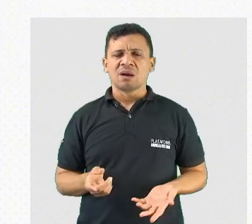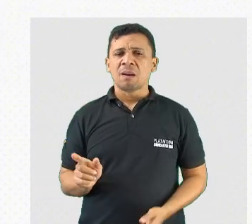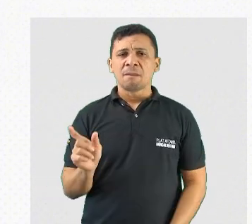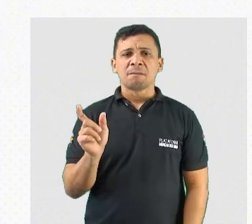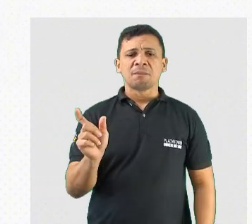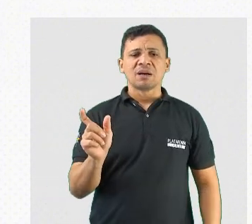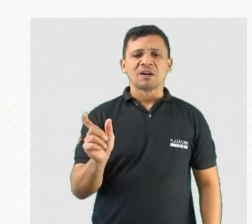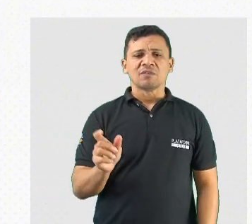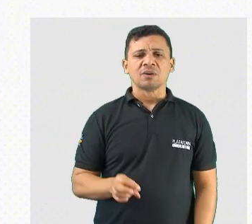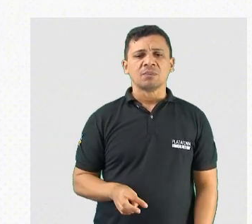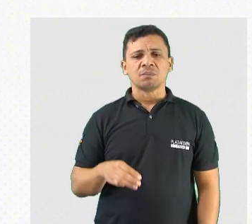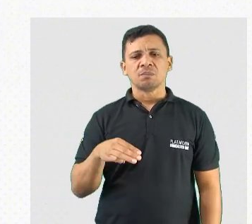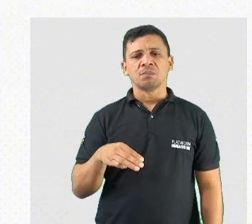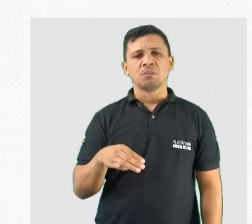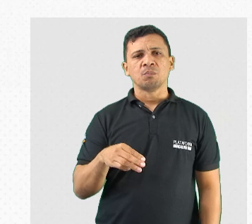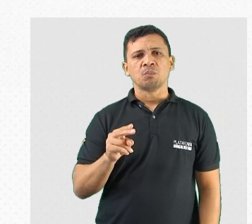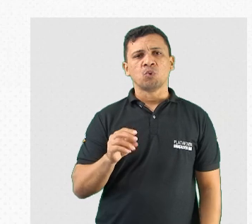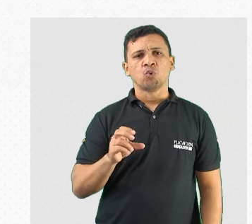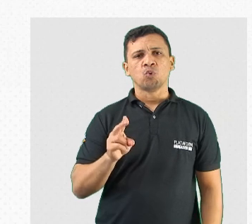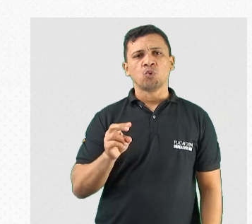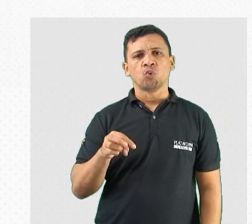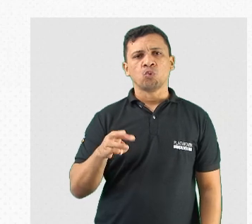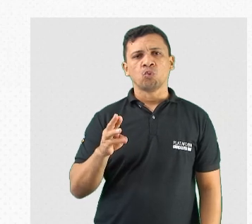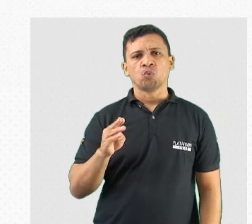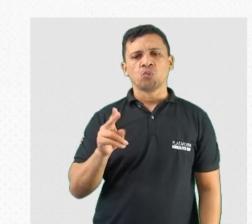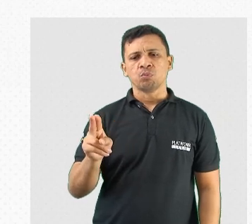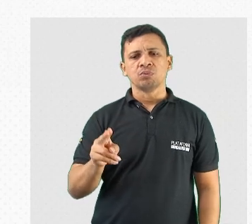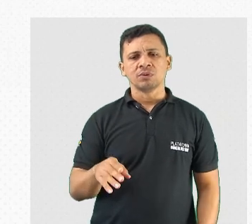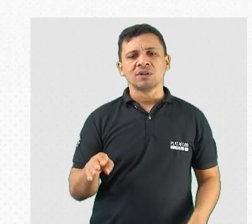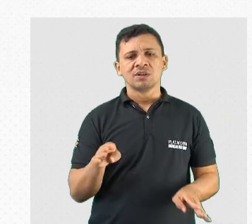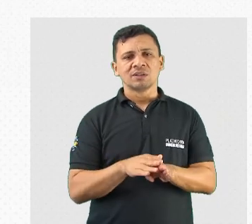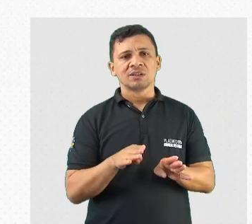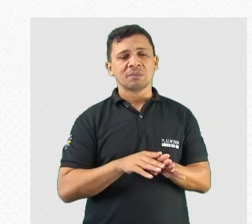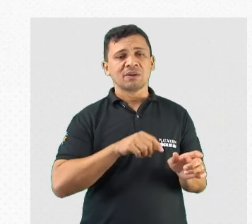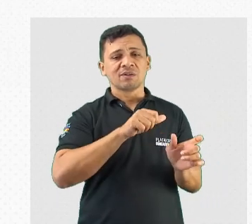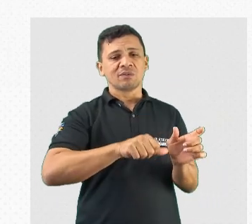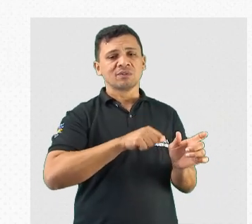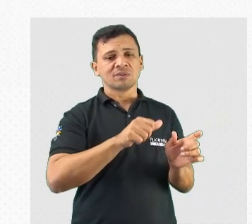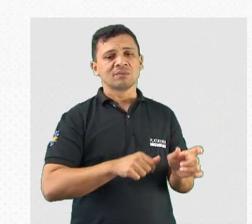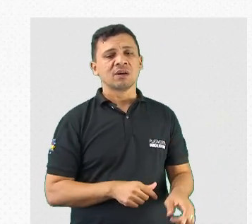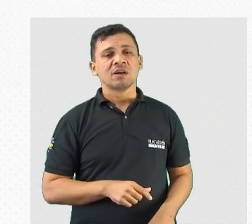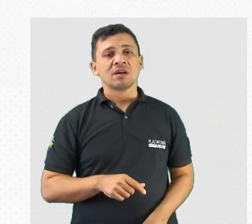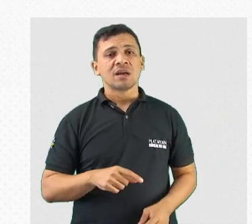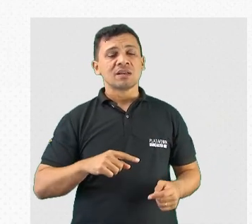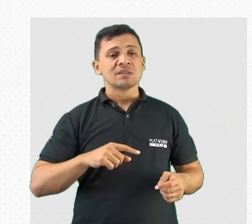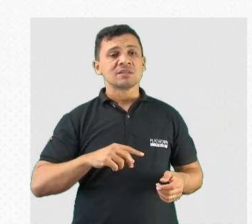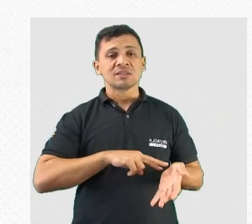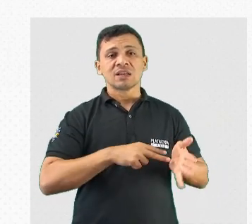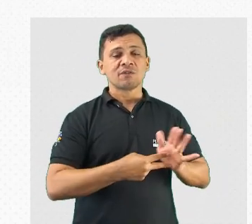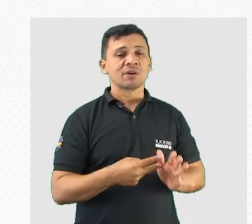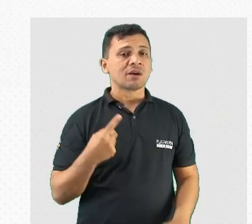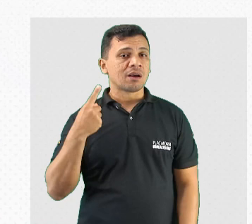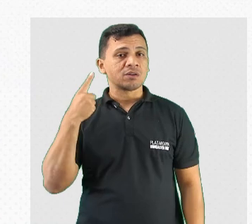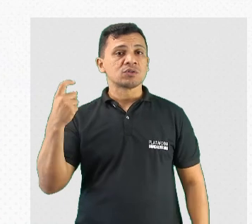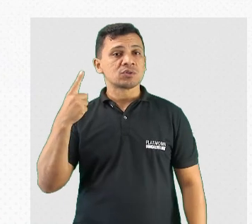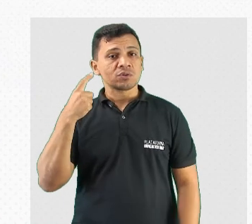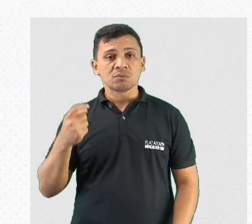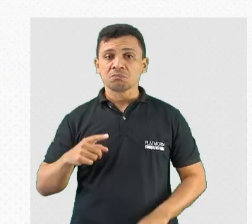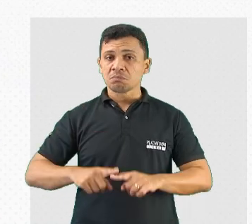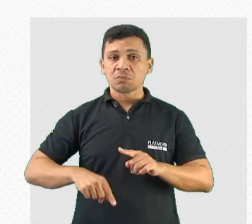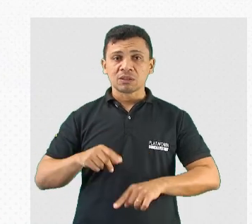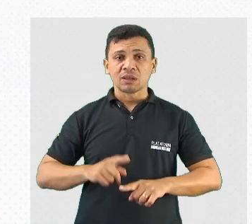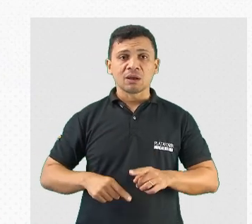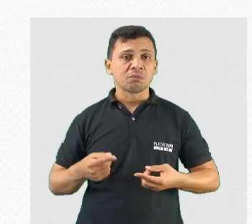derivado da palavra mucumbo, que vem de uma palavra chamada quimbundo, que significa som. É um instrumento musical utilizado em